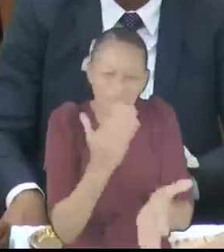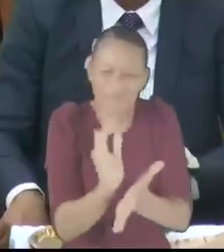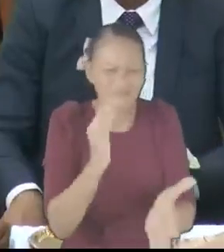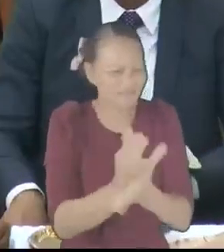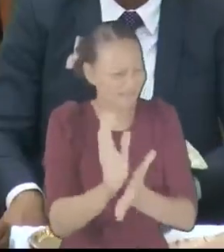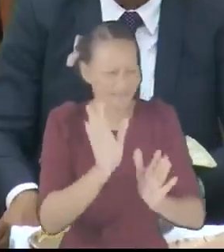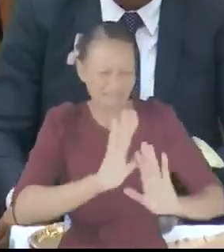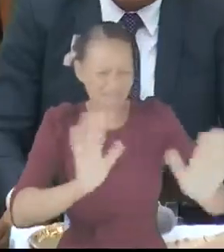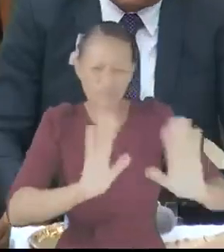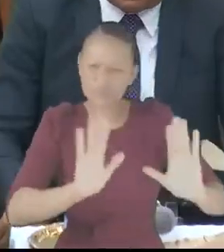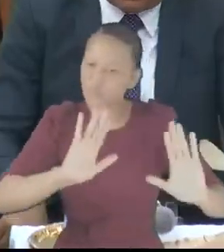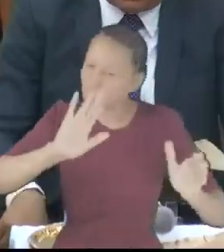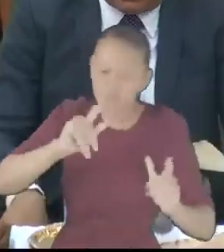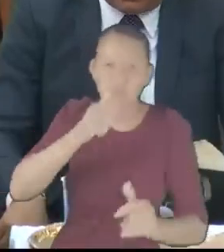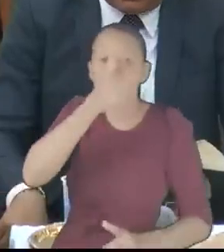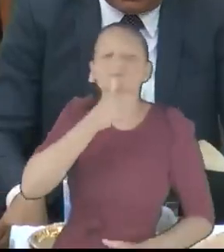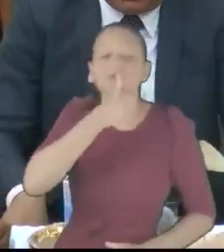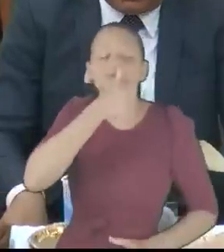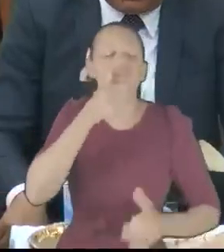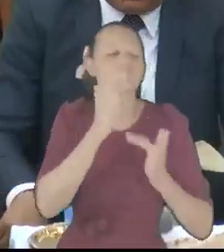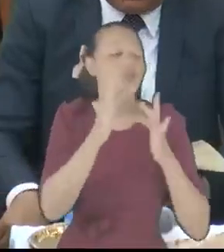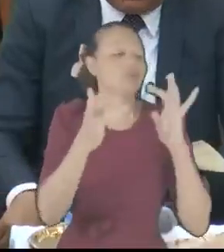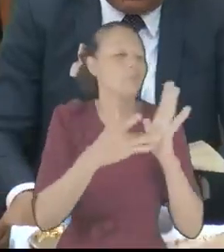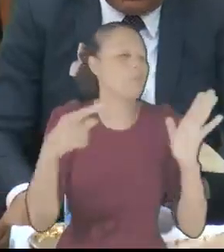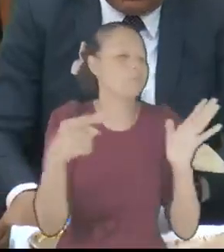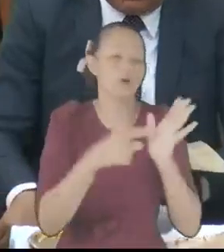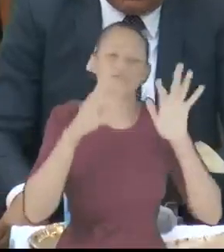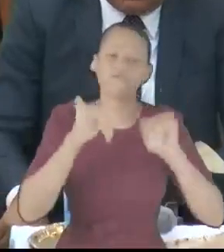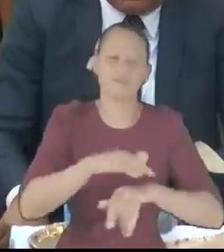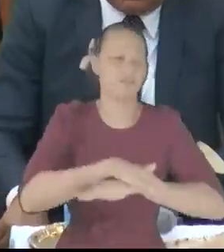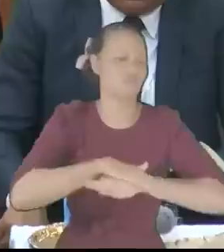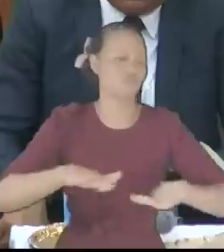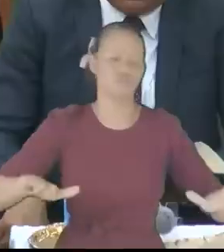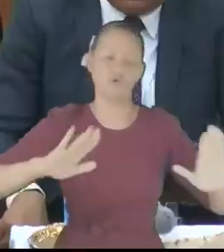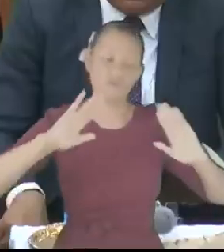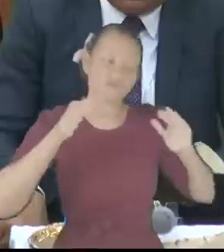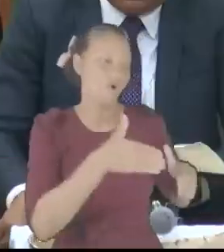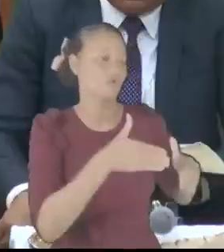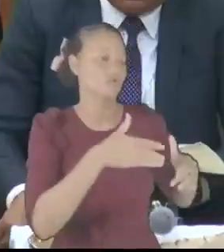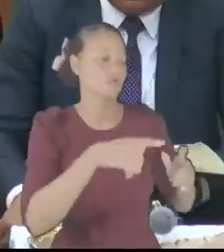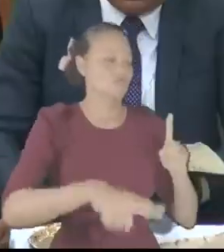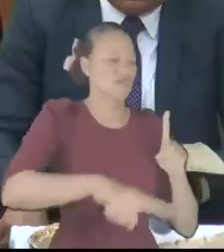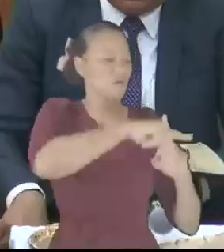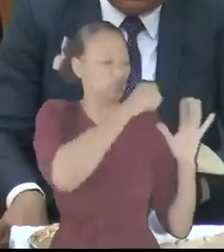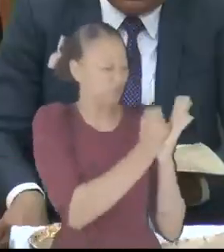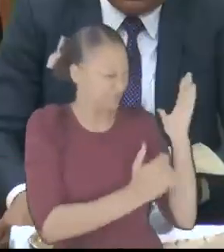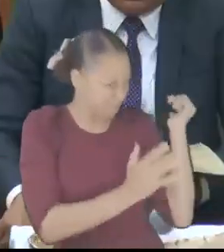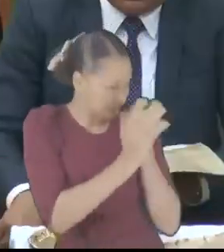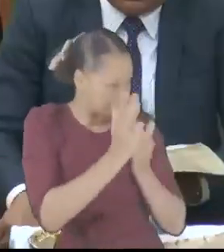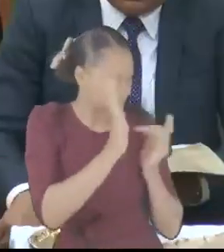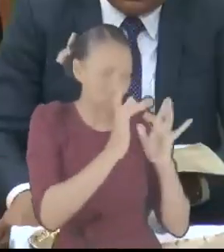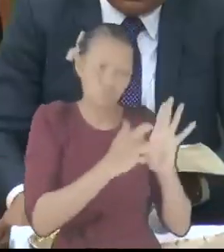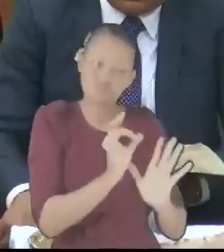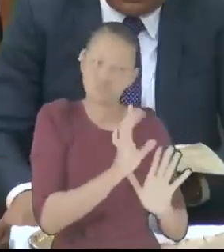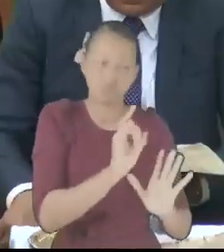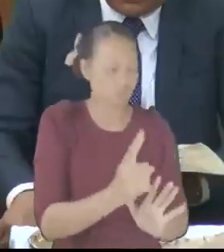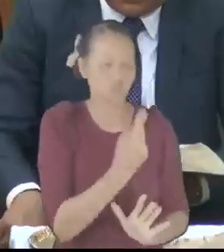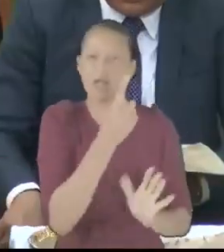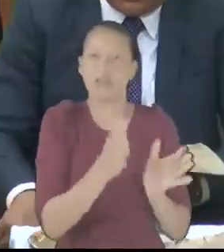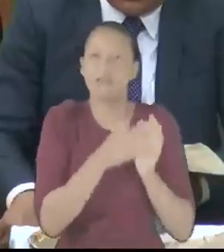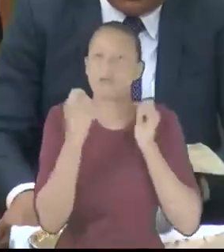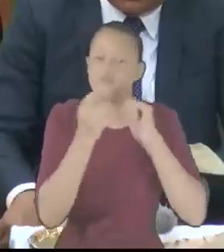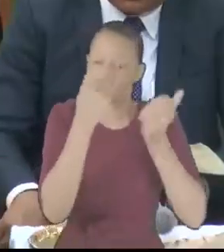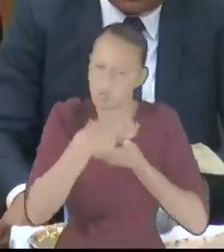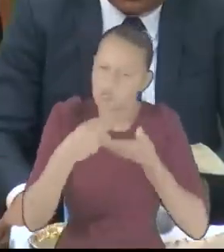igreja, basta o sacrifício de Cristo na cruz do Calvário. Quem pode dizer glória para Deus por isso?